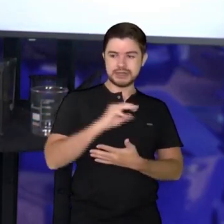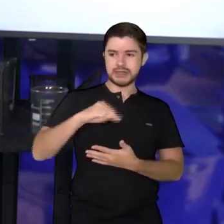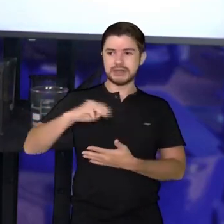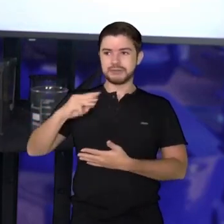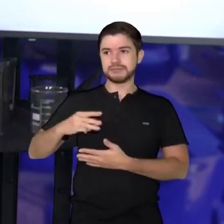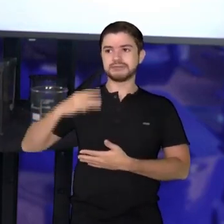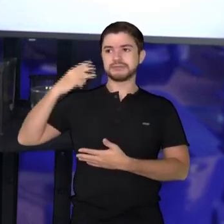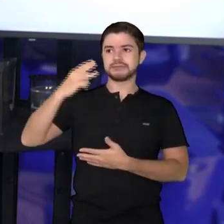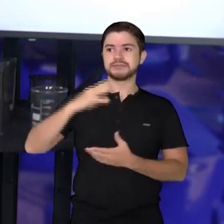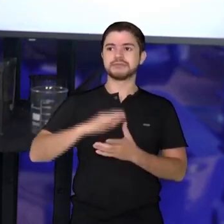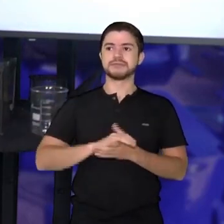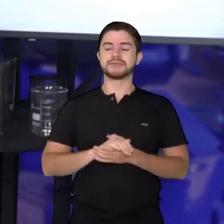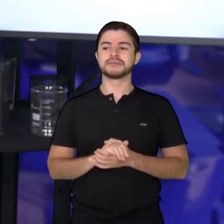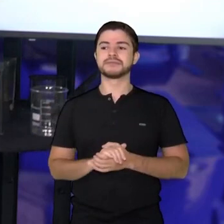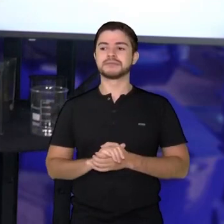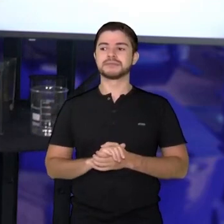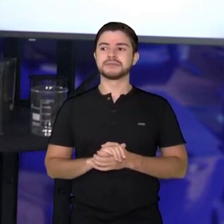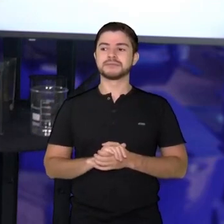cúbico.